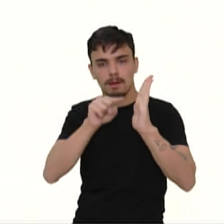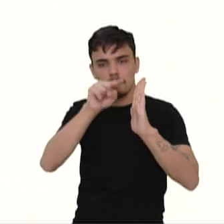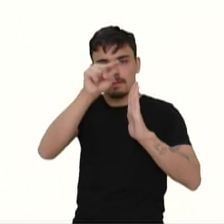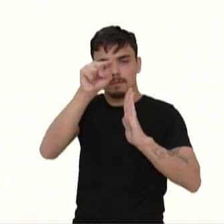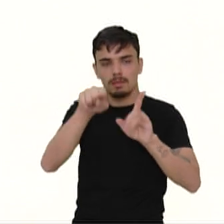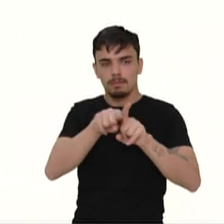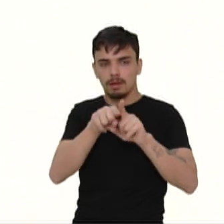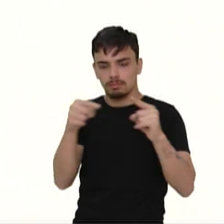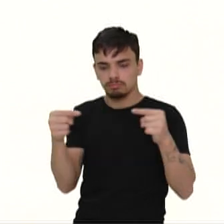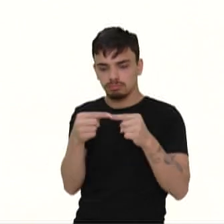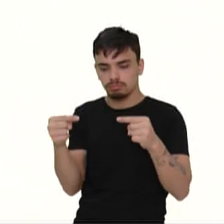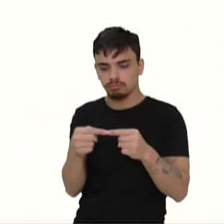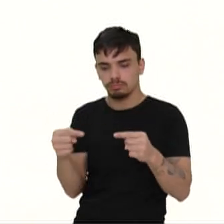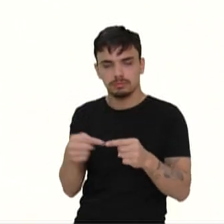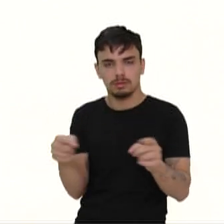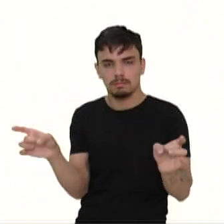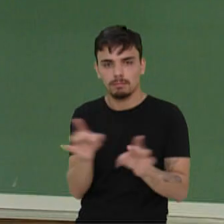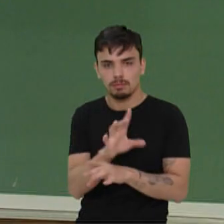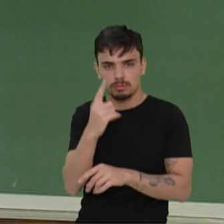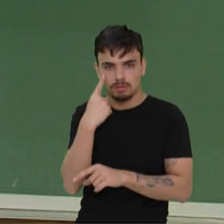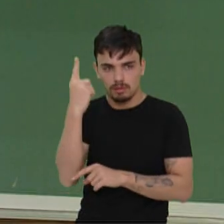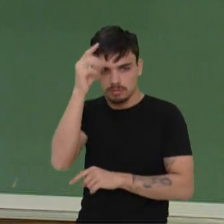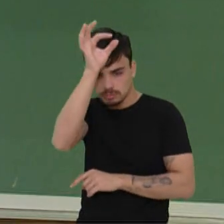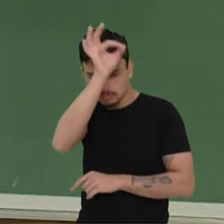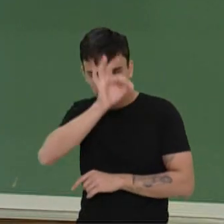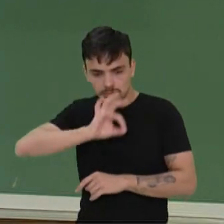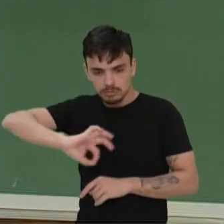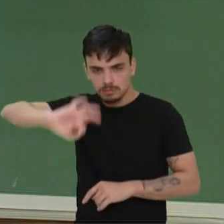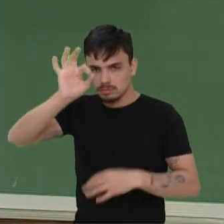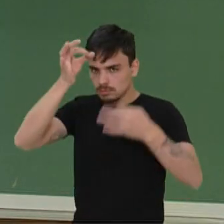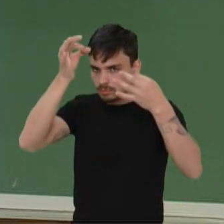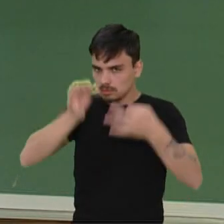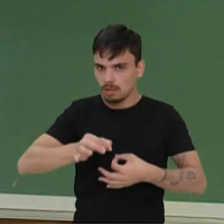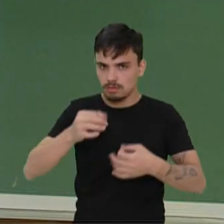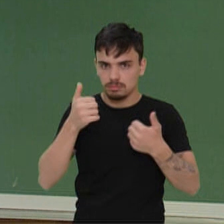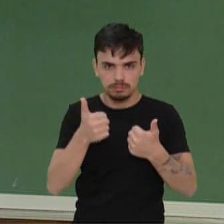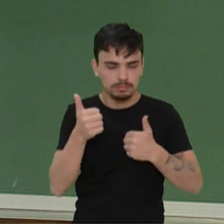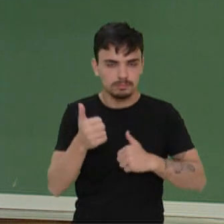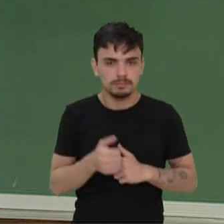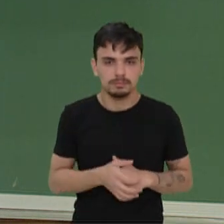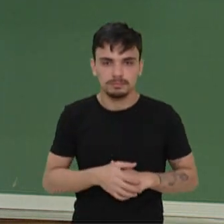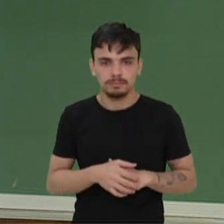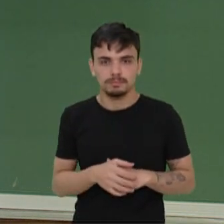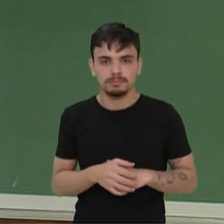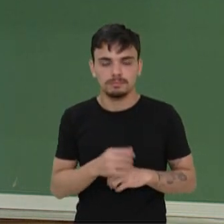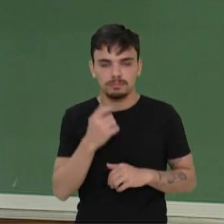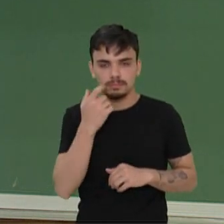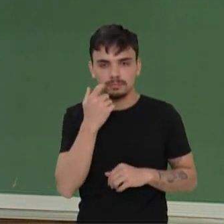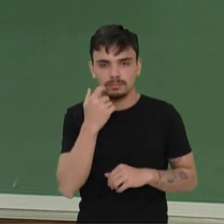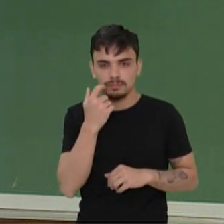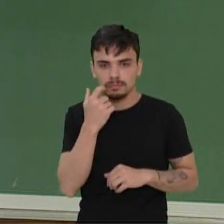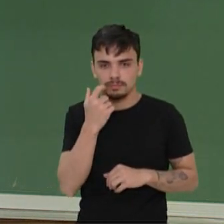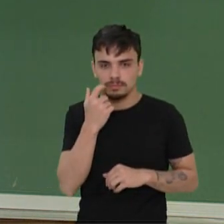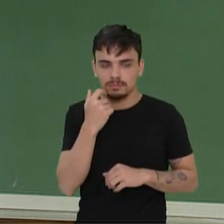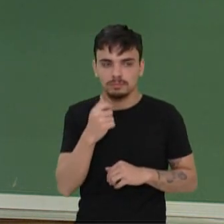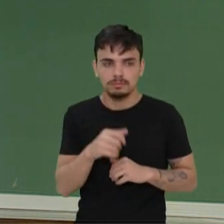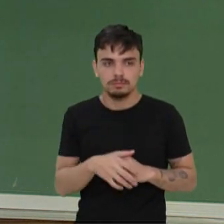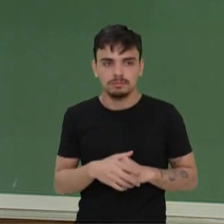aqui e vai ligar esses pontos, você vai ver que dá exatamente esse gráfico. Fechou?